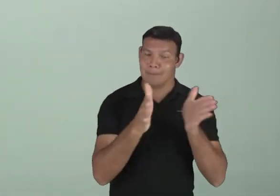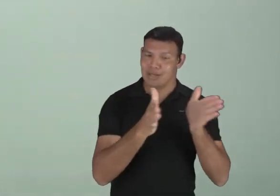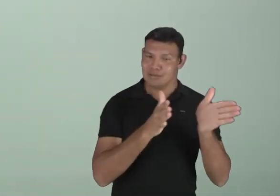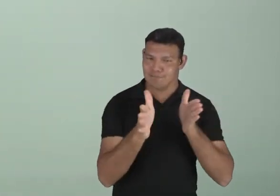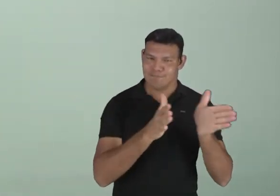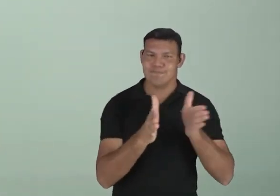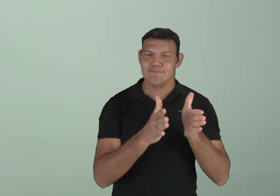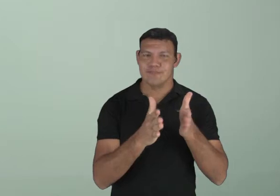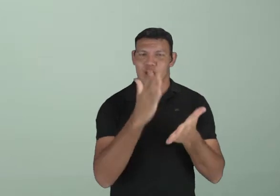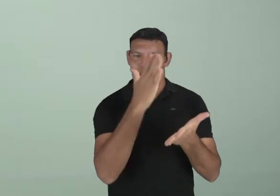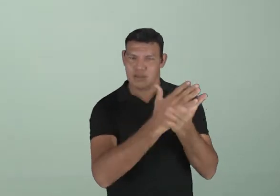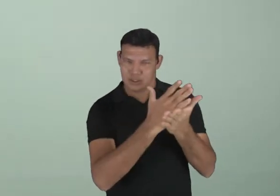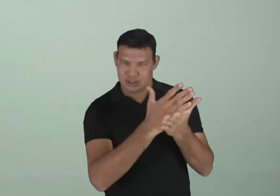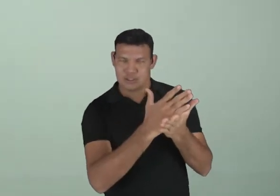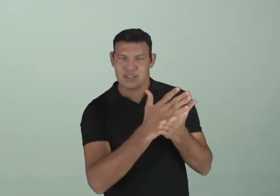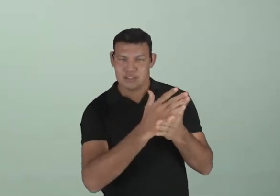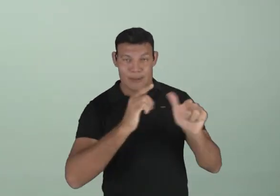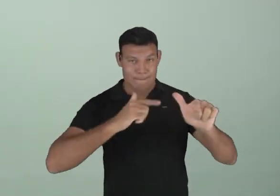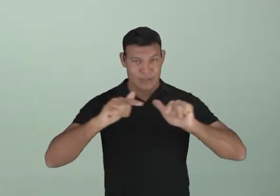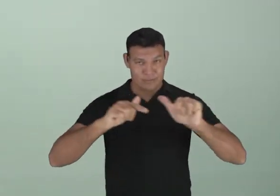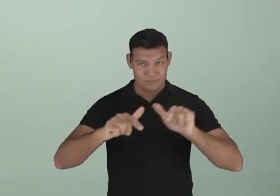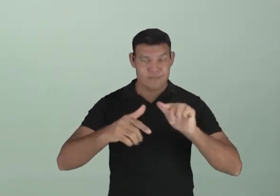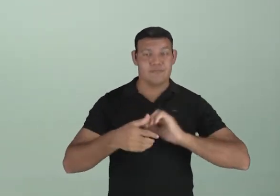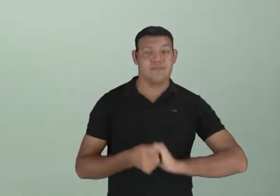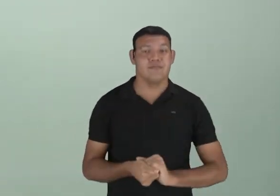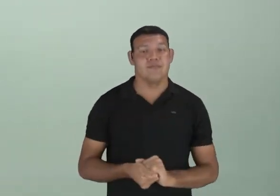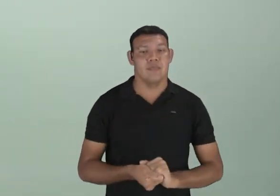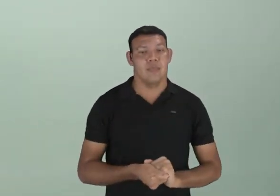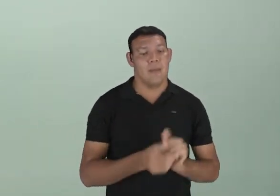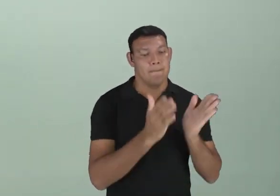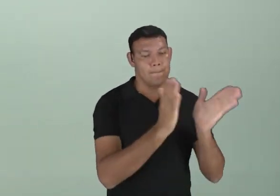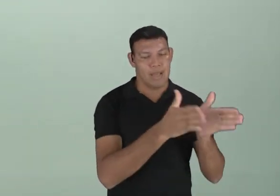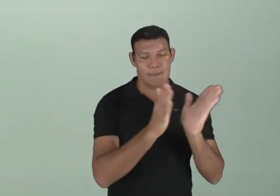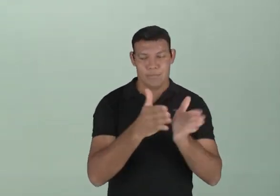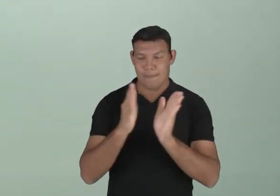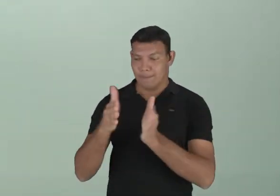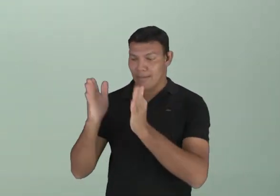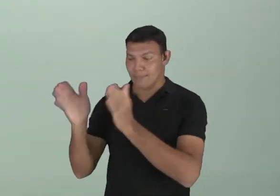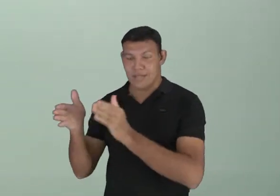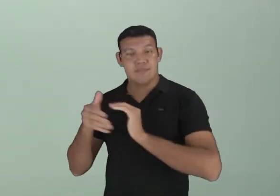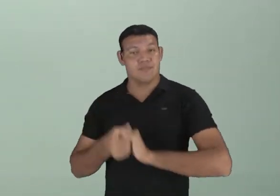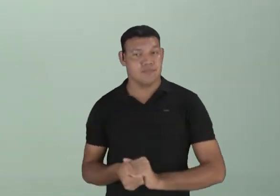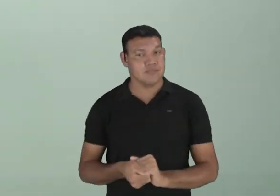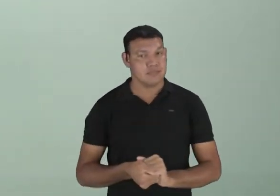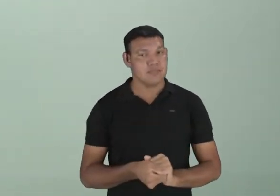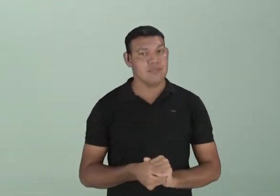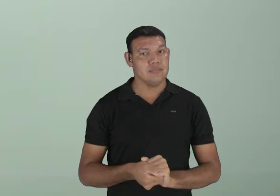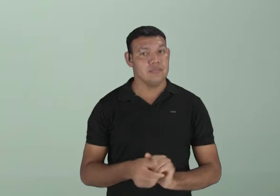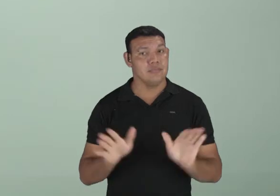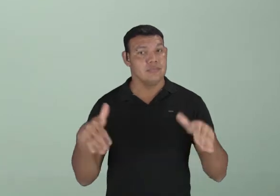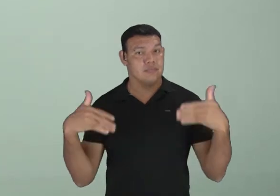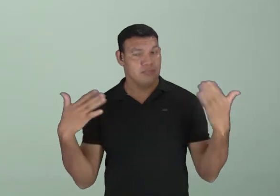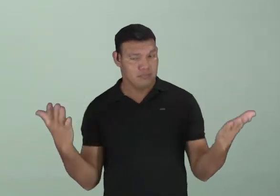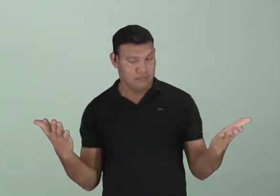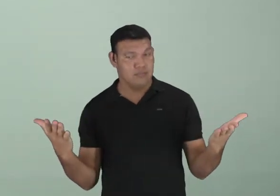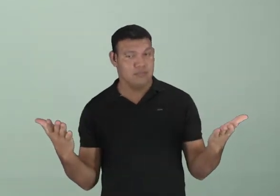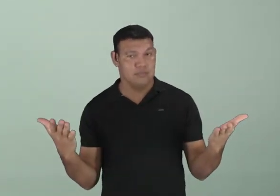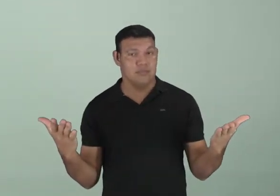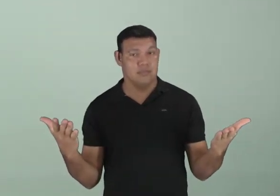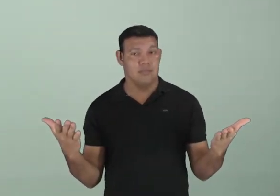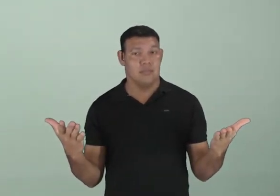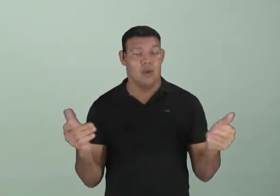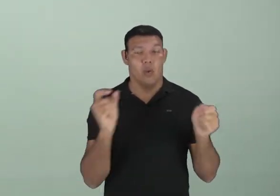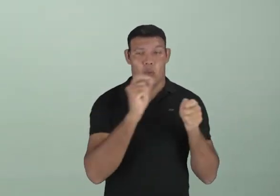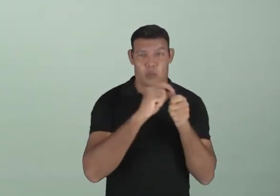processo de divisão do trabalho. Nós sabemos que quando nós levamos em consideração